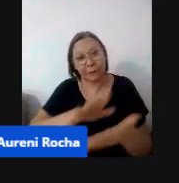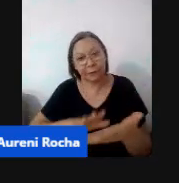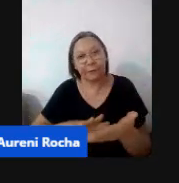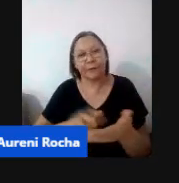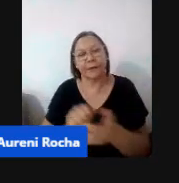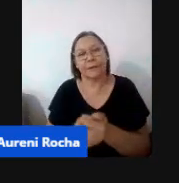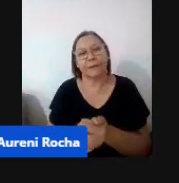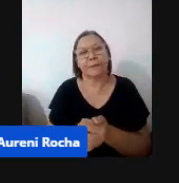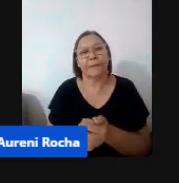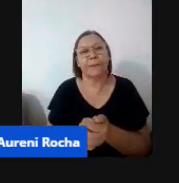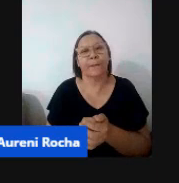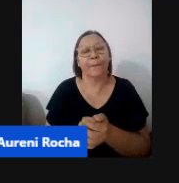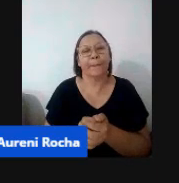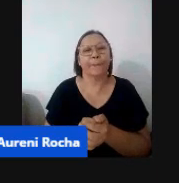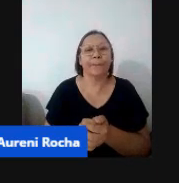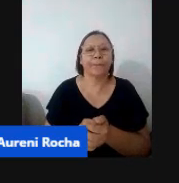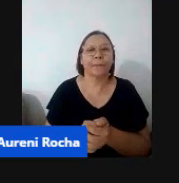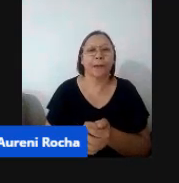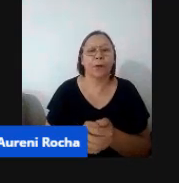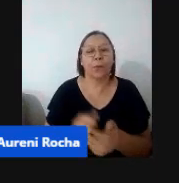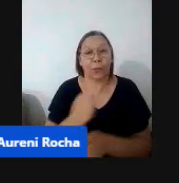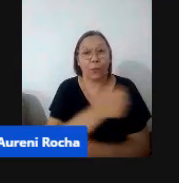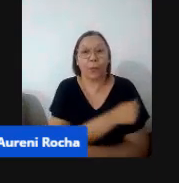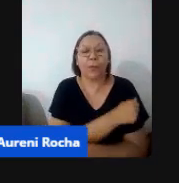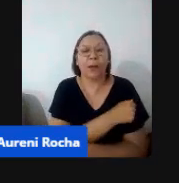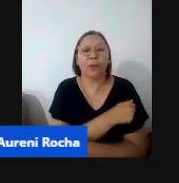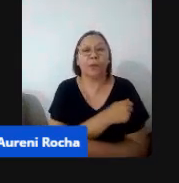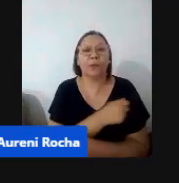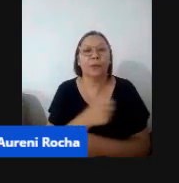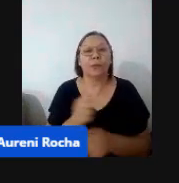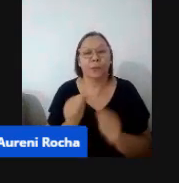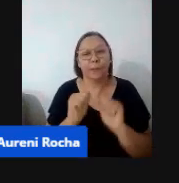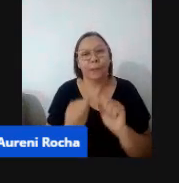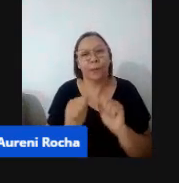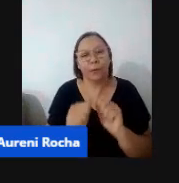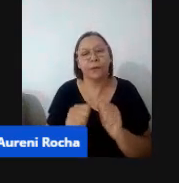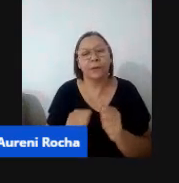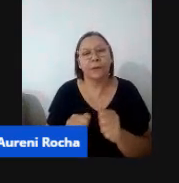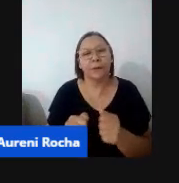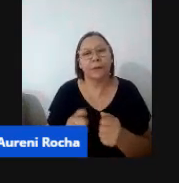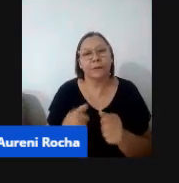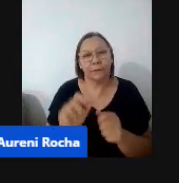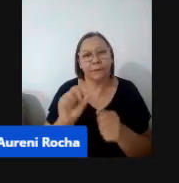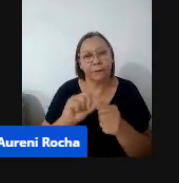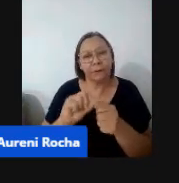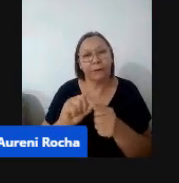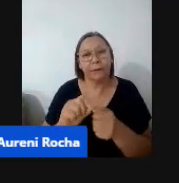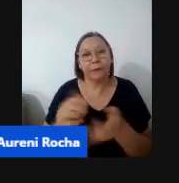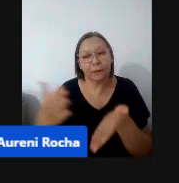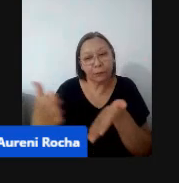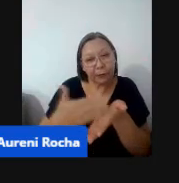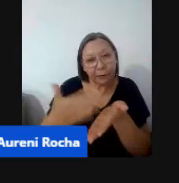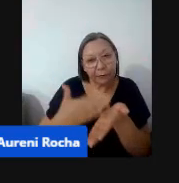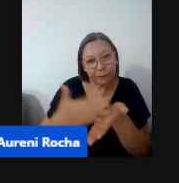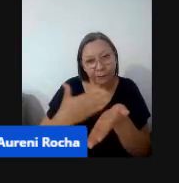alunos realizando essa atividade no Canva, porque os alunos que só têm acesso ao caderno base podem também fazer no